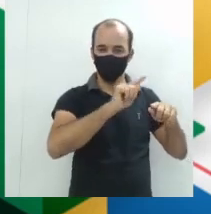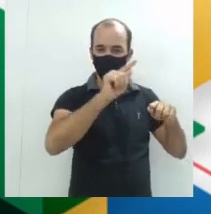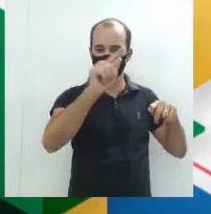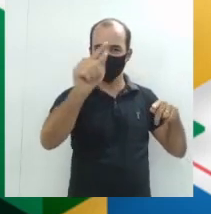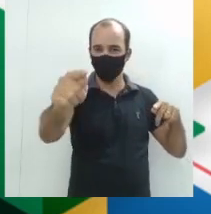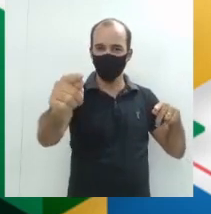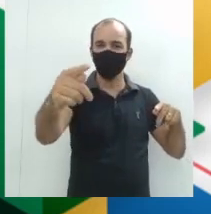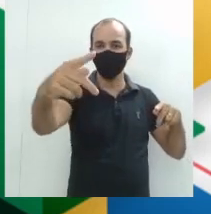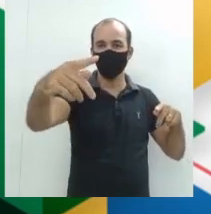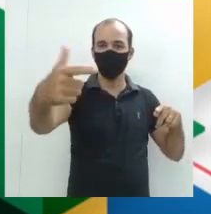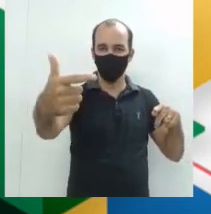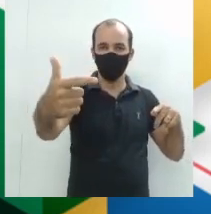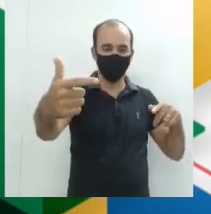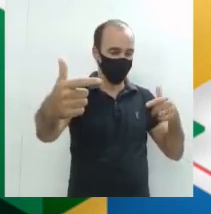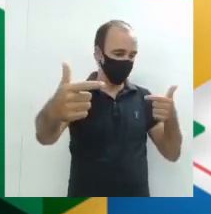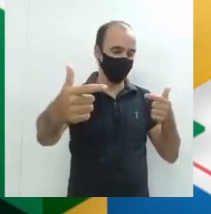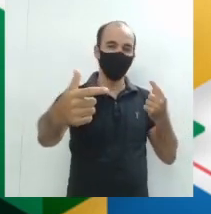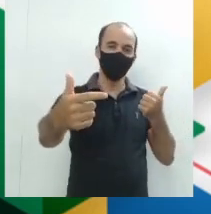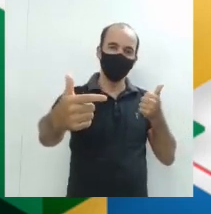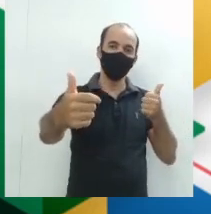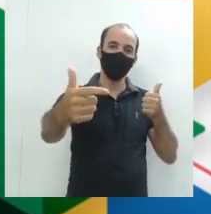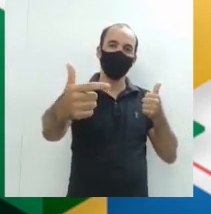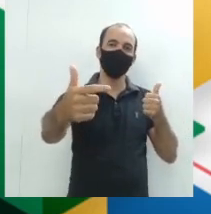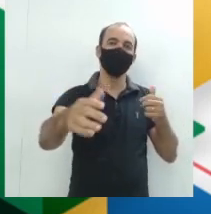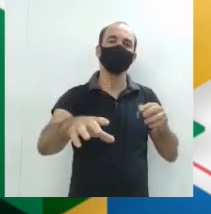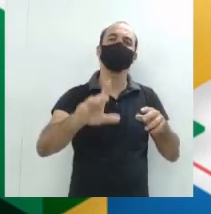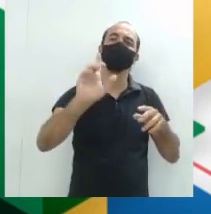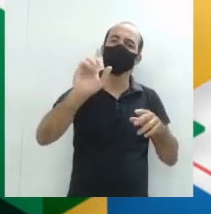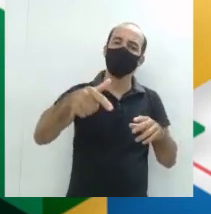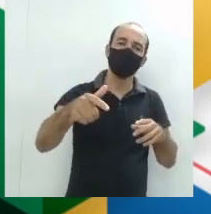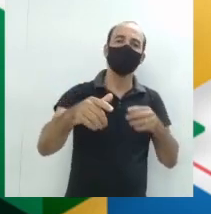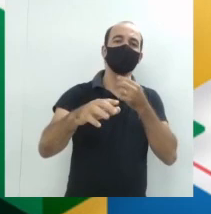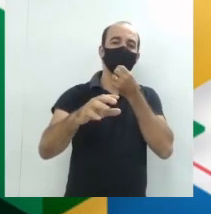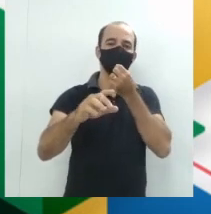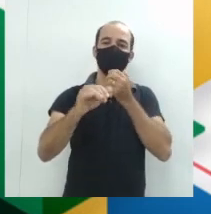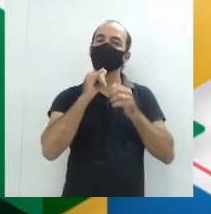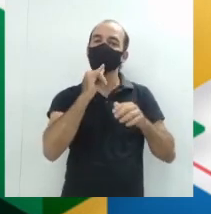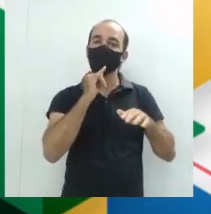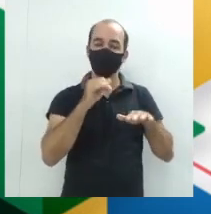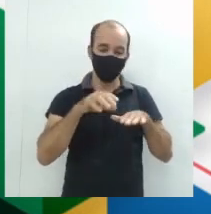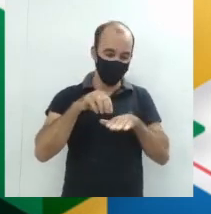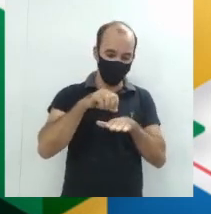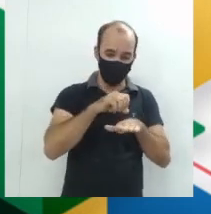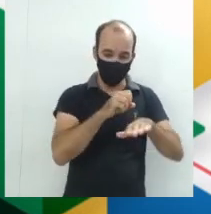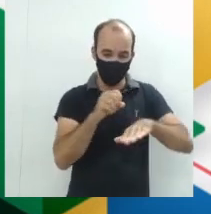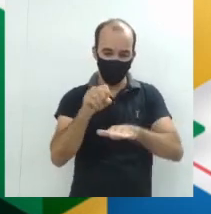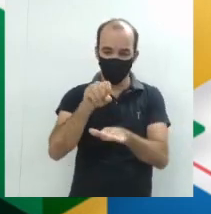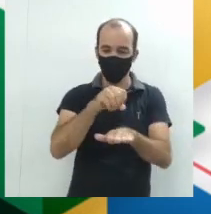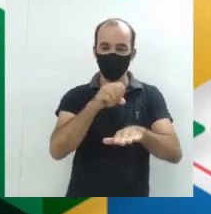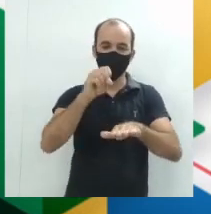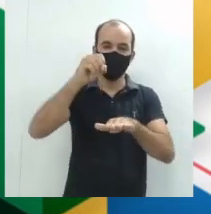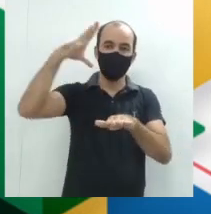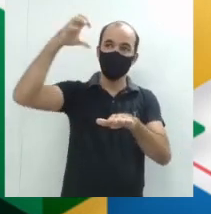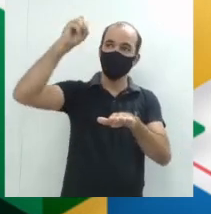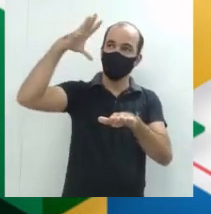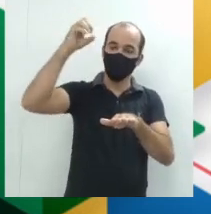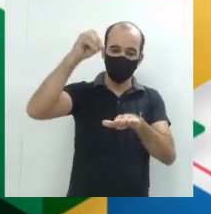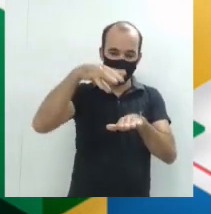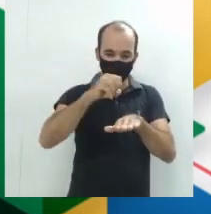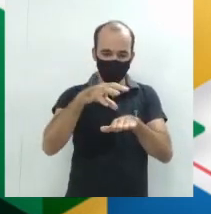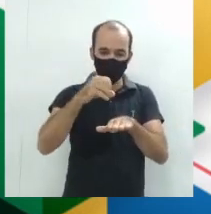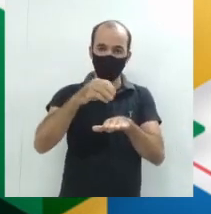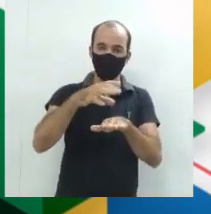menos o que acontece com o Waze, com o sistema de localização espacial. Esse sistema de